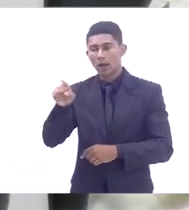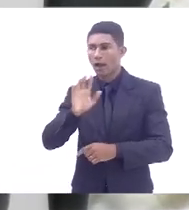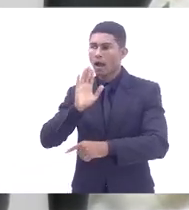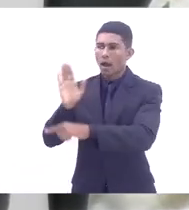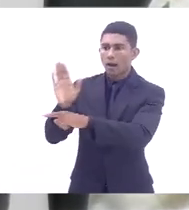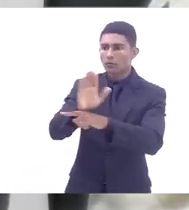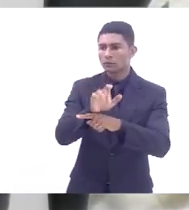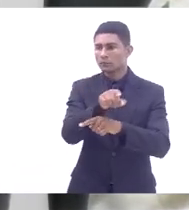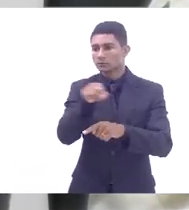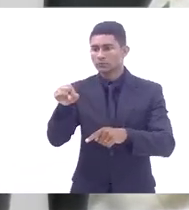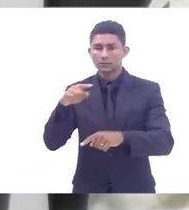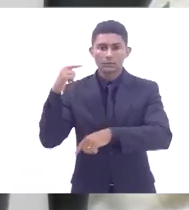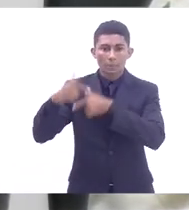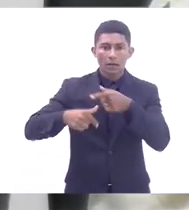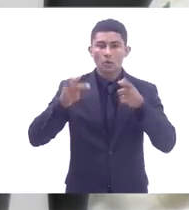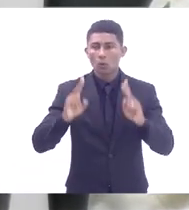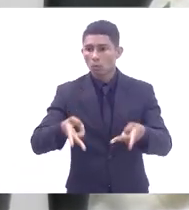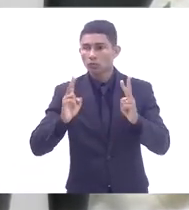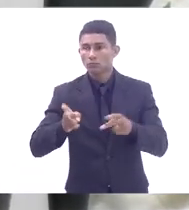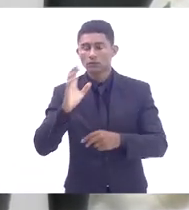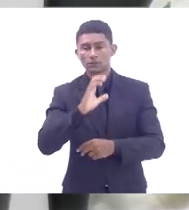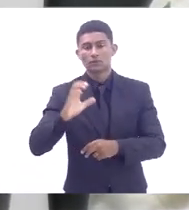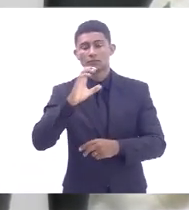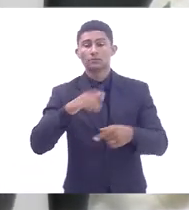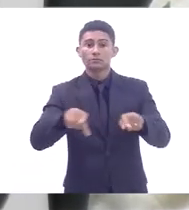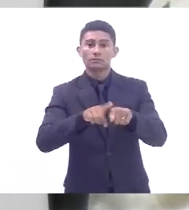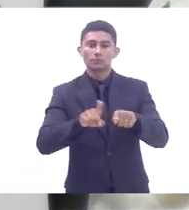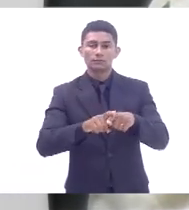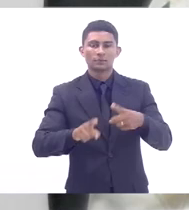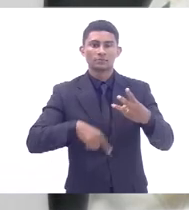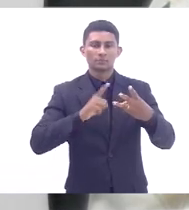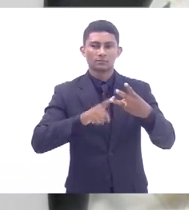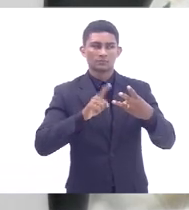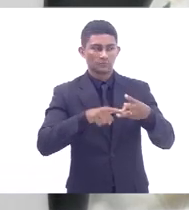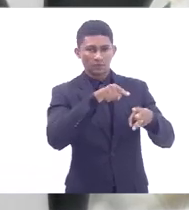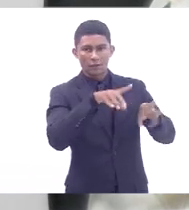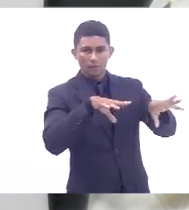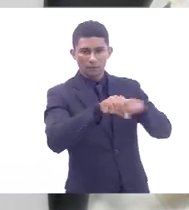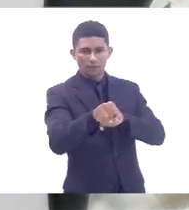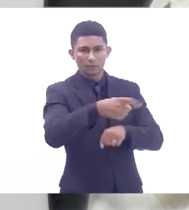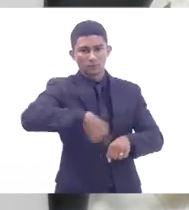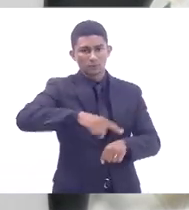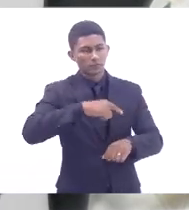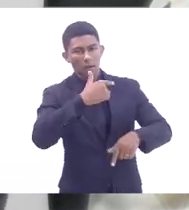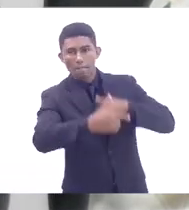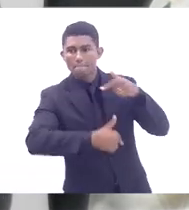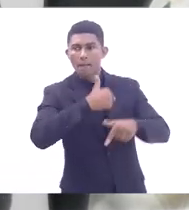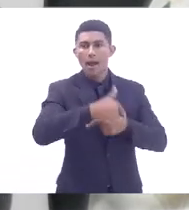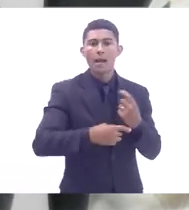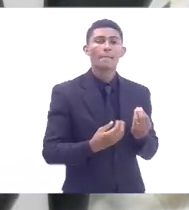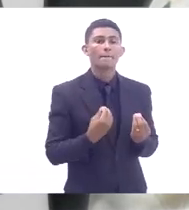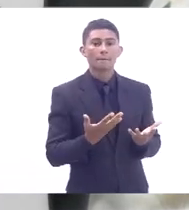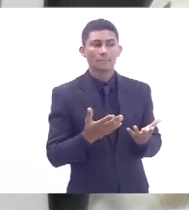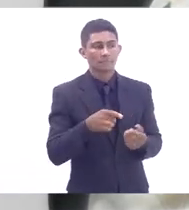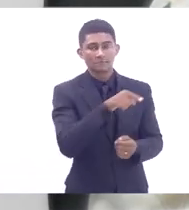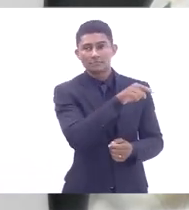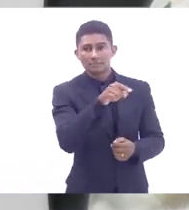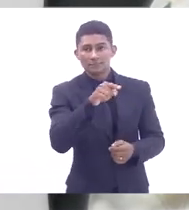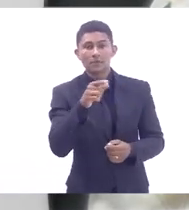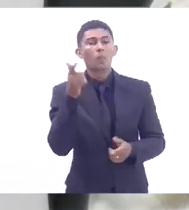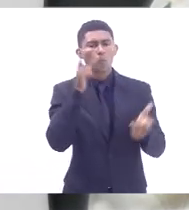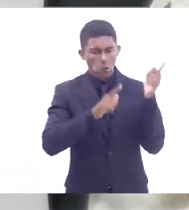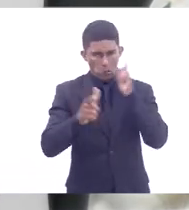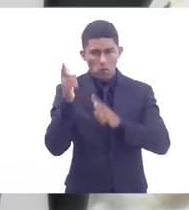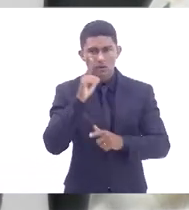dentro da ciência Na graduação então eu trabalhando na de centralização de recursos para que a graduação tenha recurso